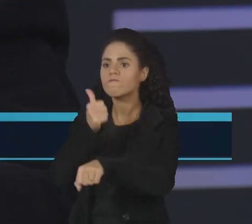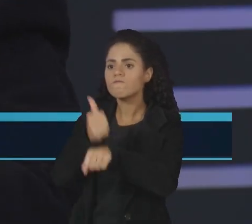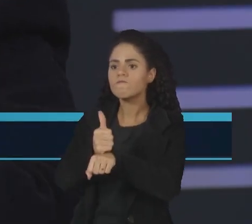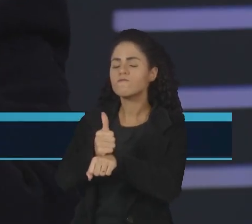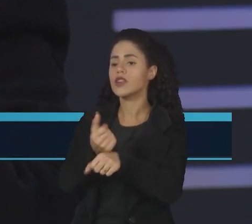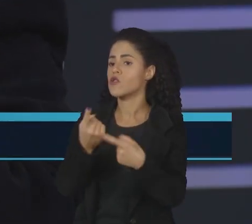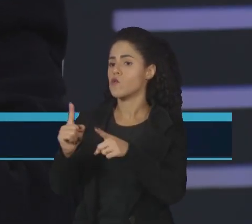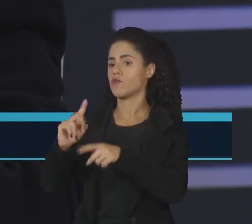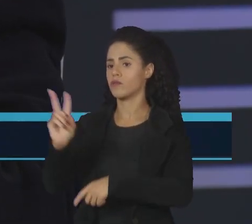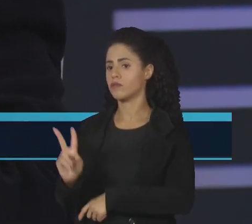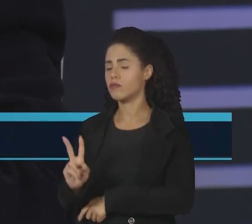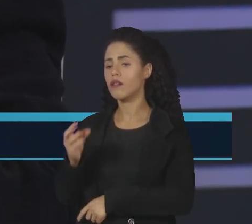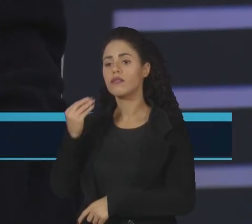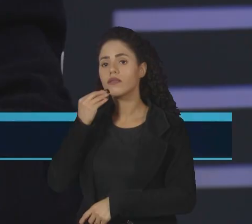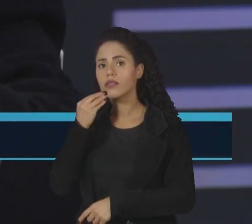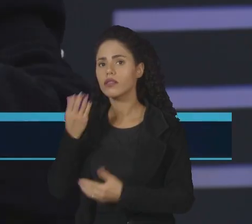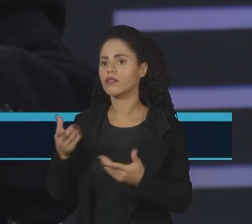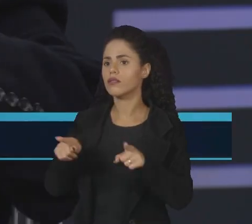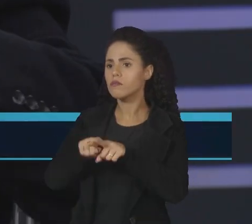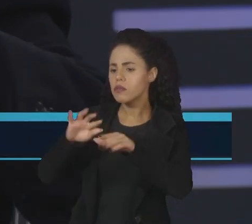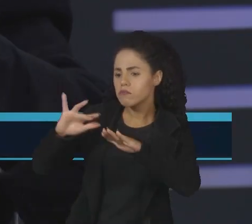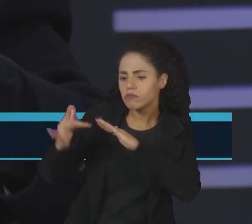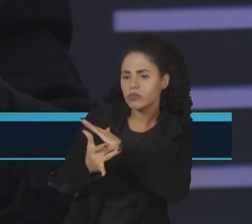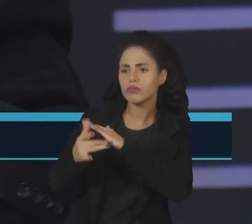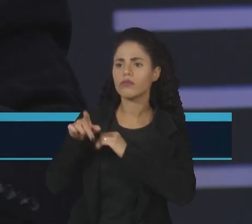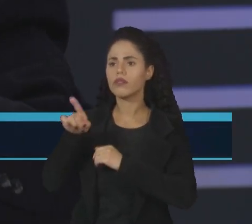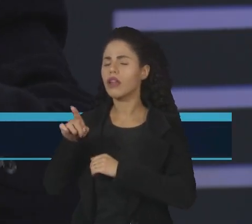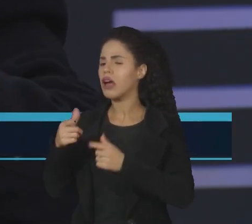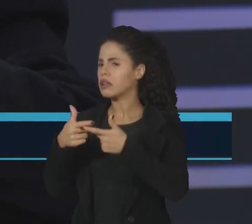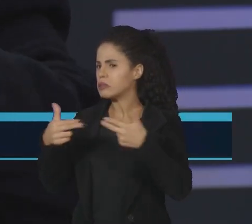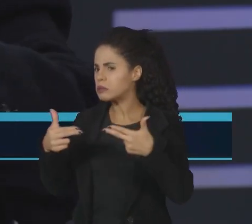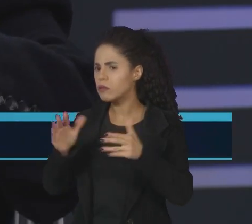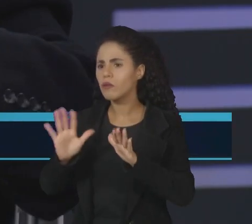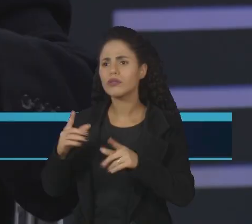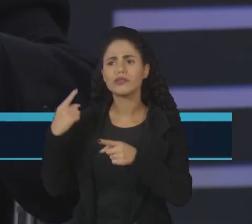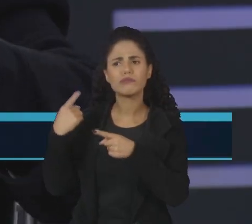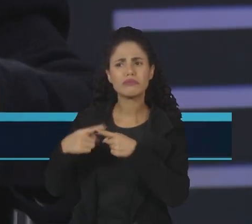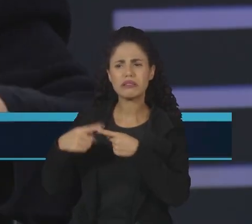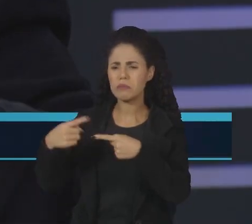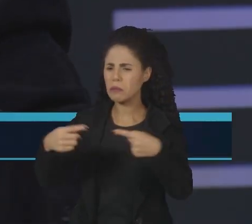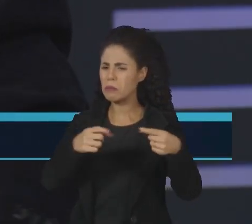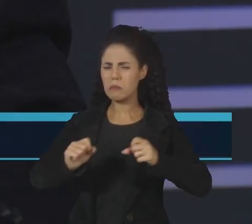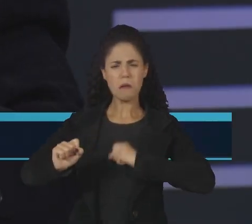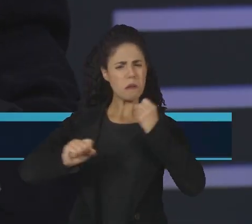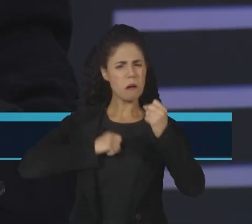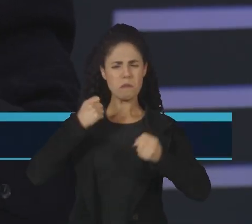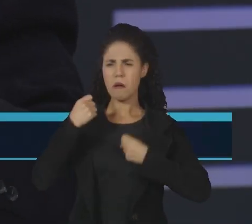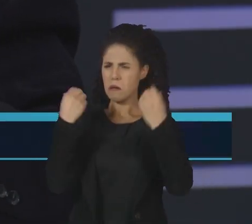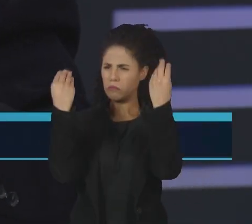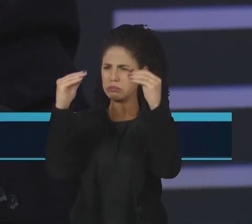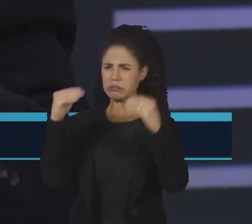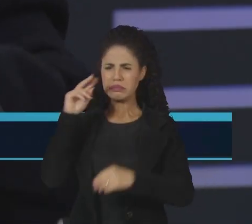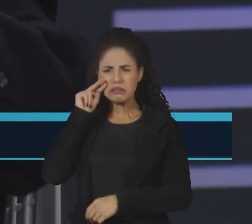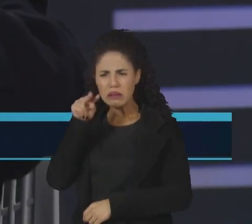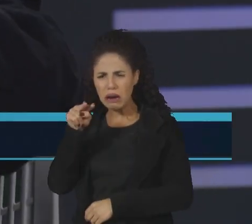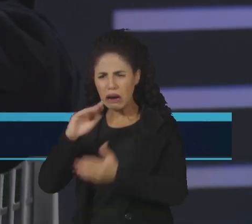regulação das redes sociais na Venezuela, porque está cheia de discurso de ódio, porque existe um golpe